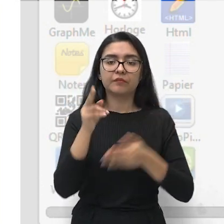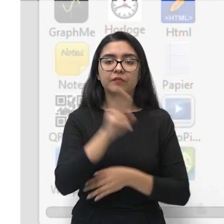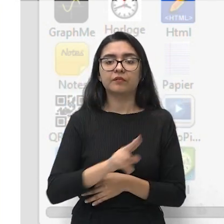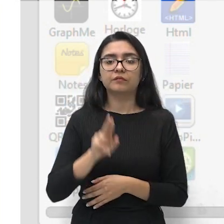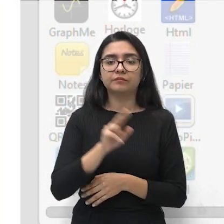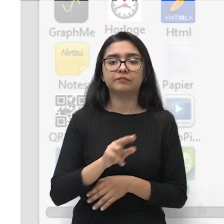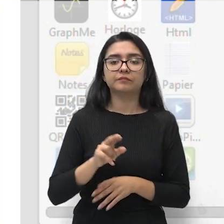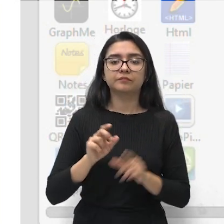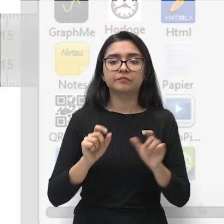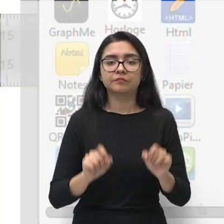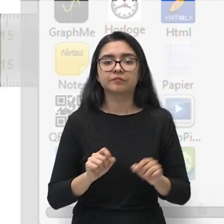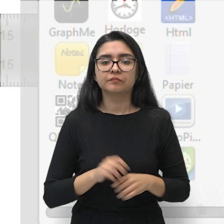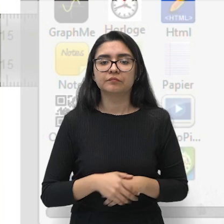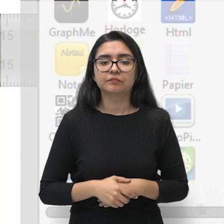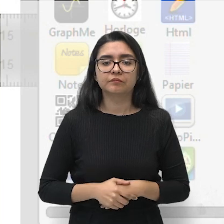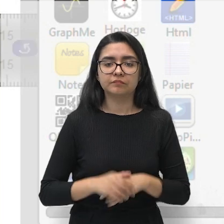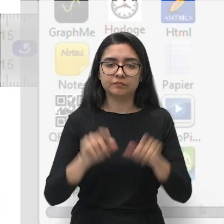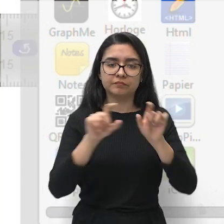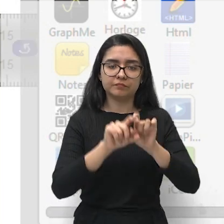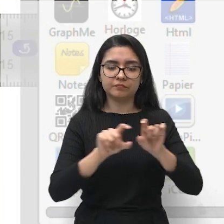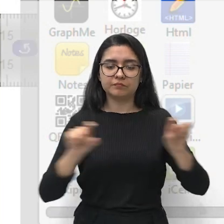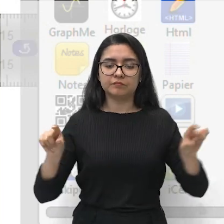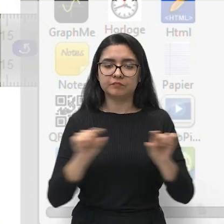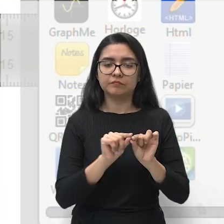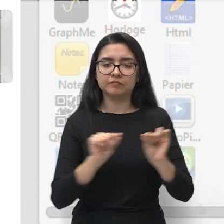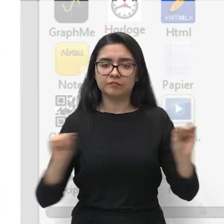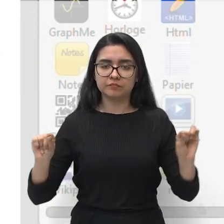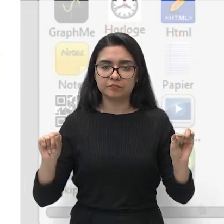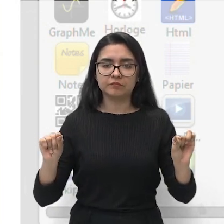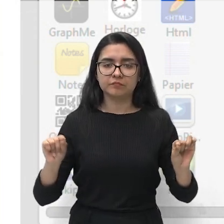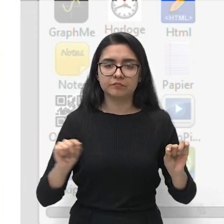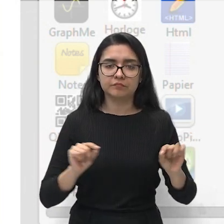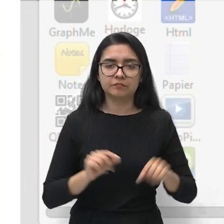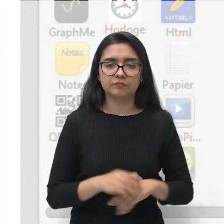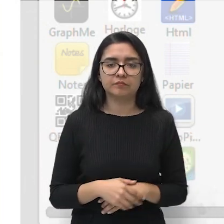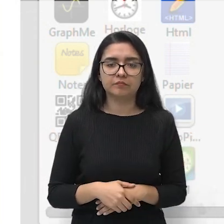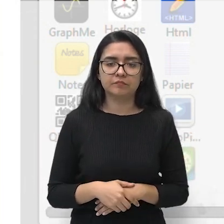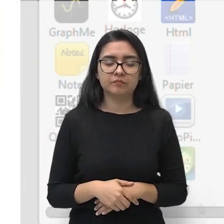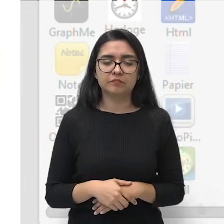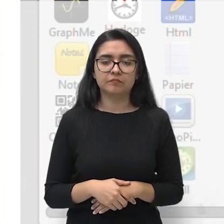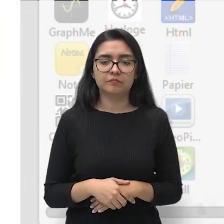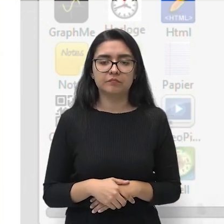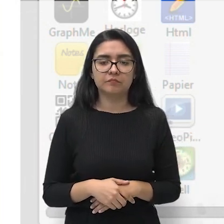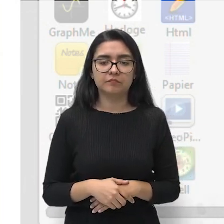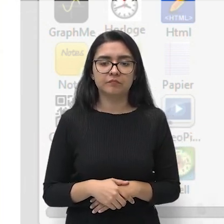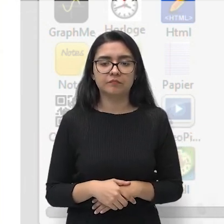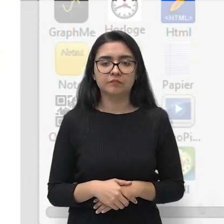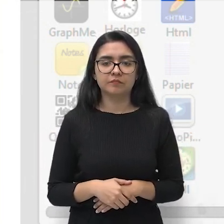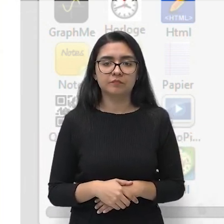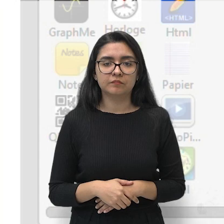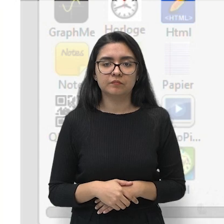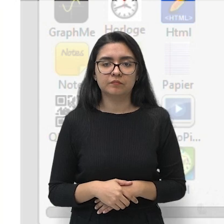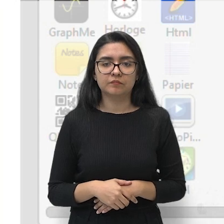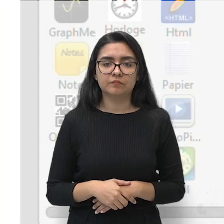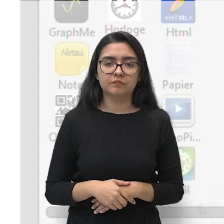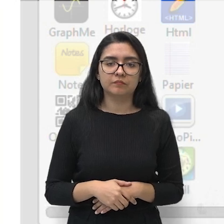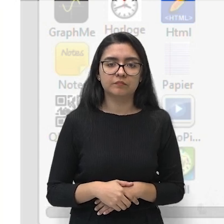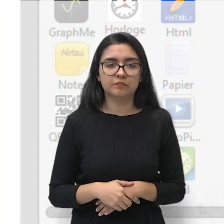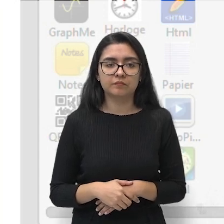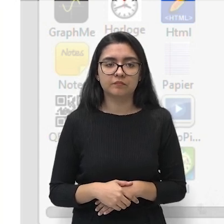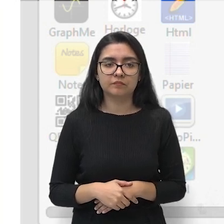régua. Pegamos a régua, certo? Vamos trazer para cá. Trazer para cá.